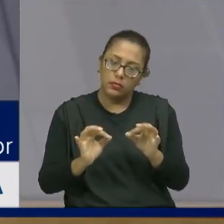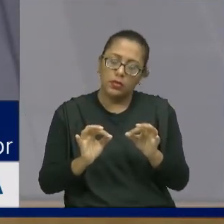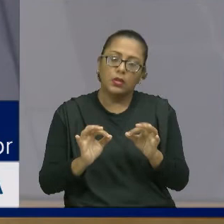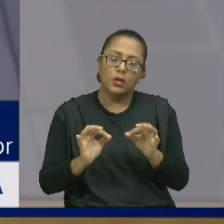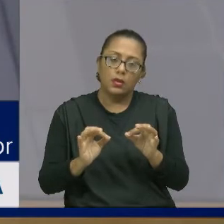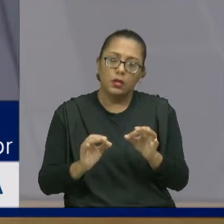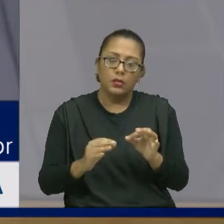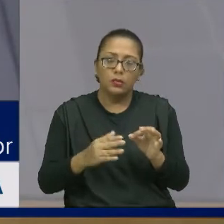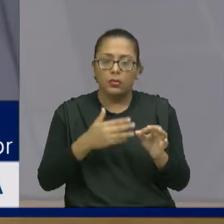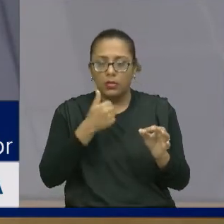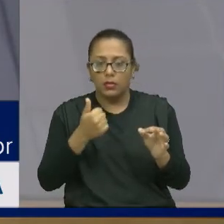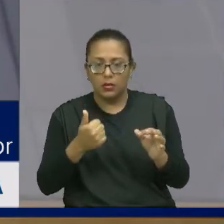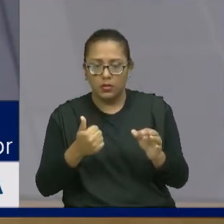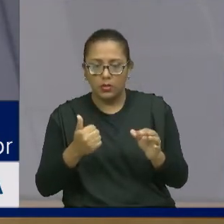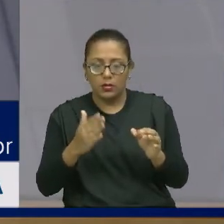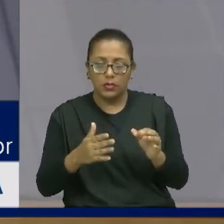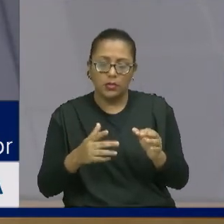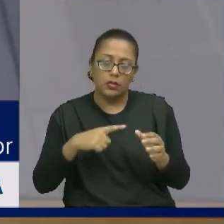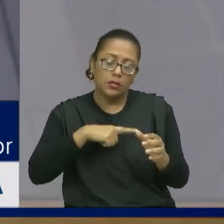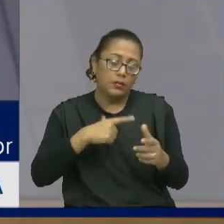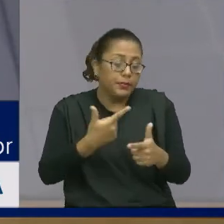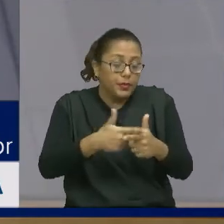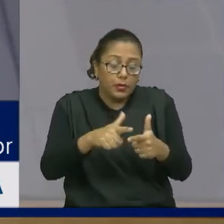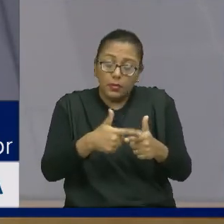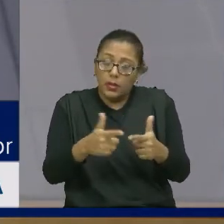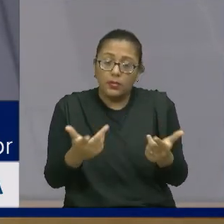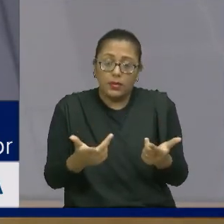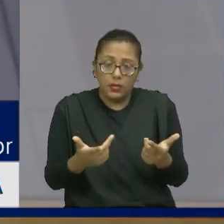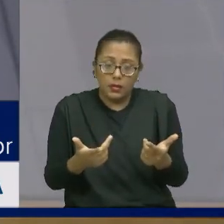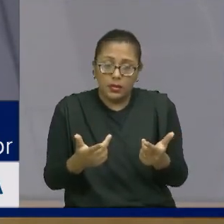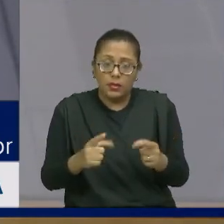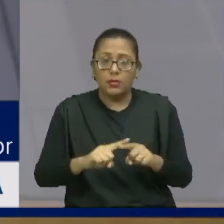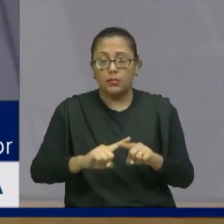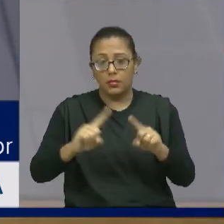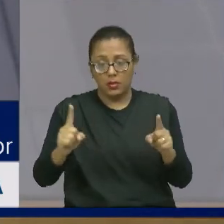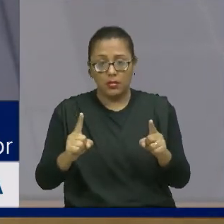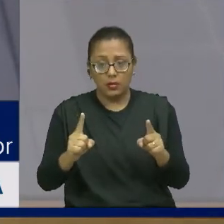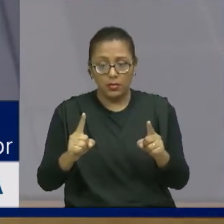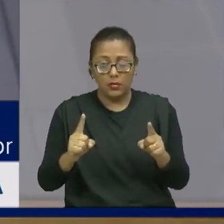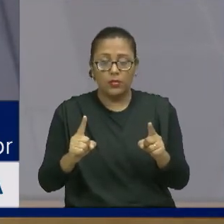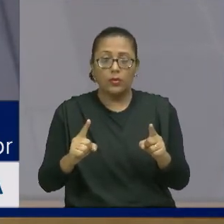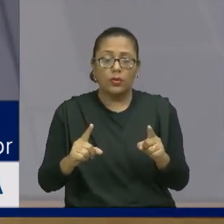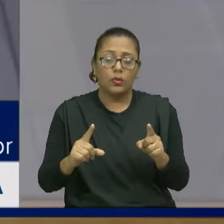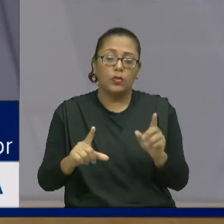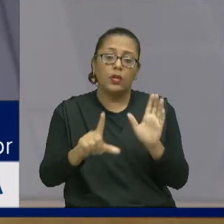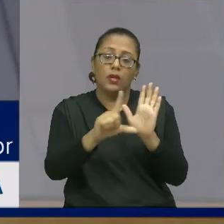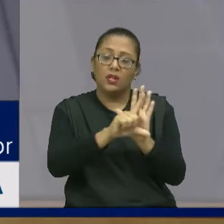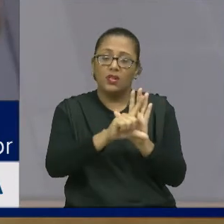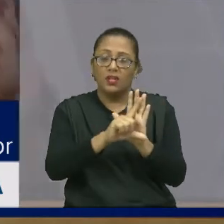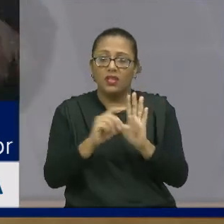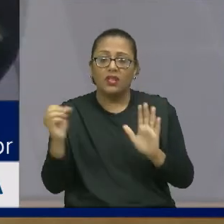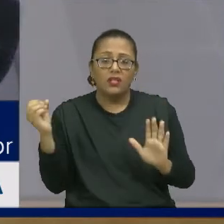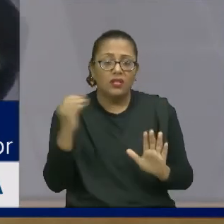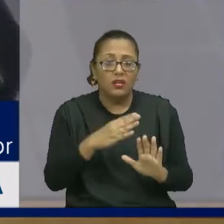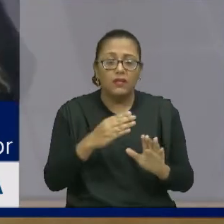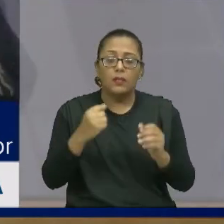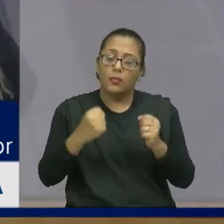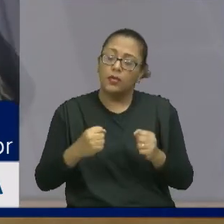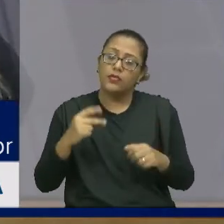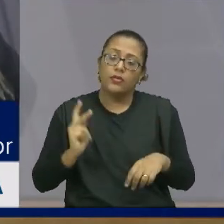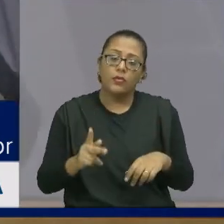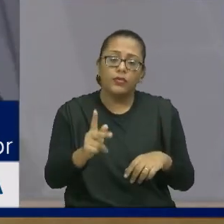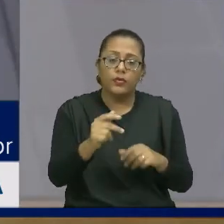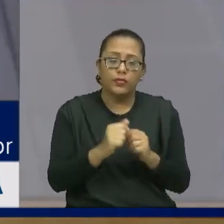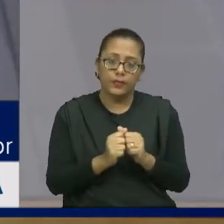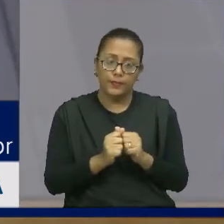atualmente já geram problemas e mesmo com a nova lei podem continuar gerando. Frisa-se